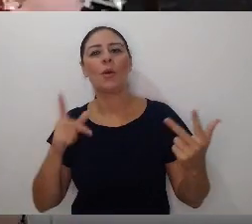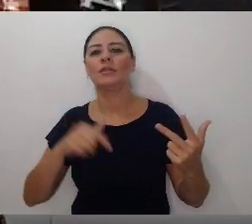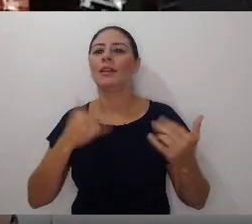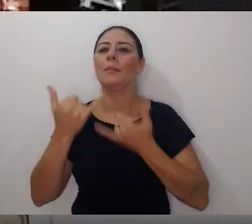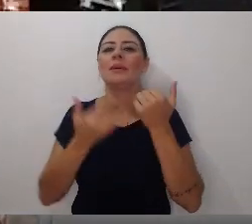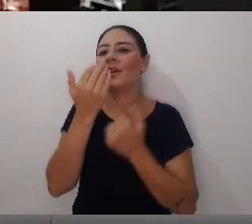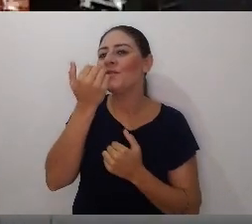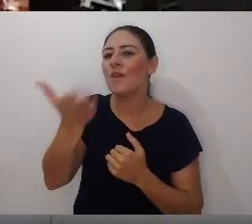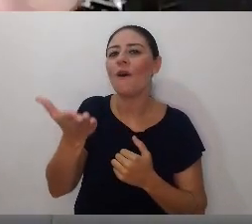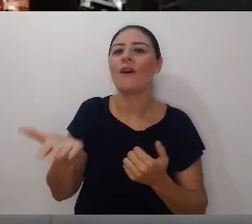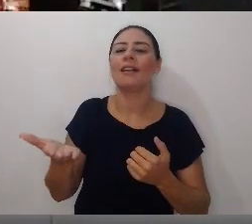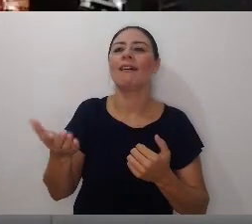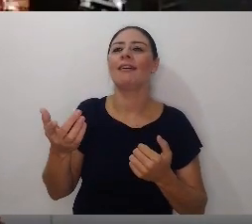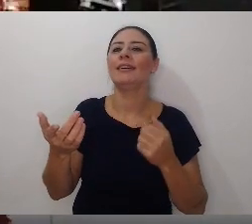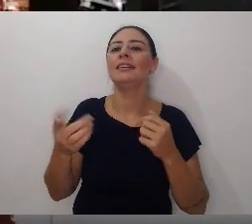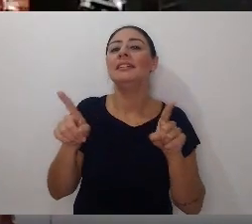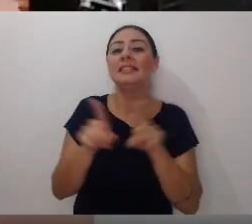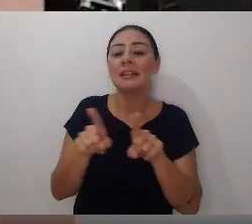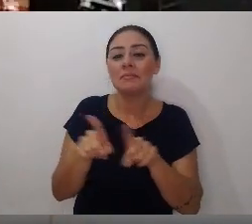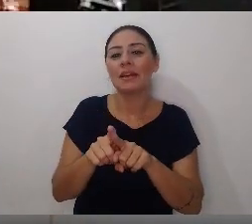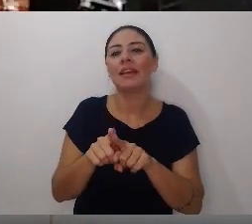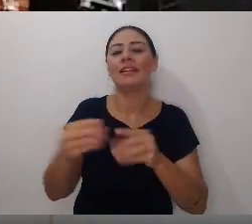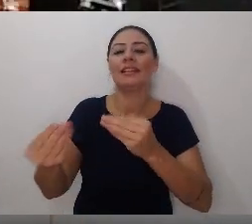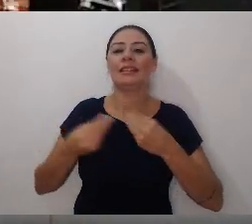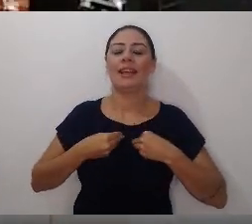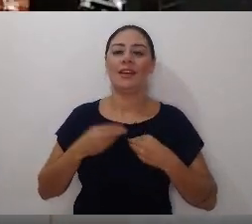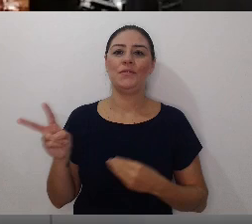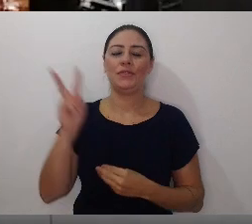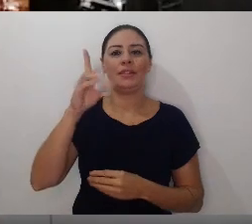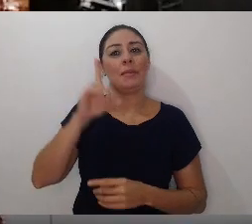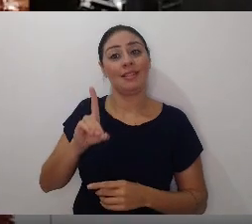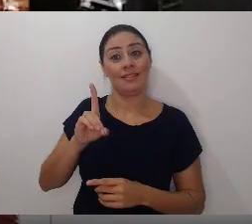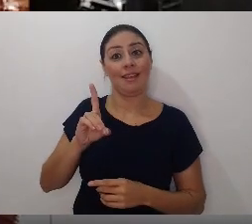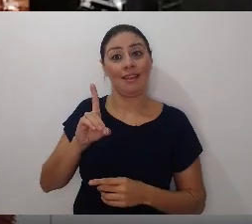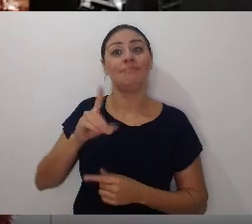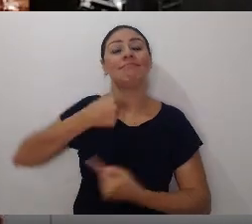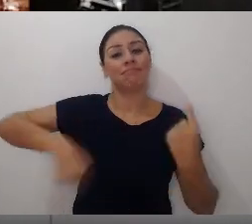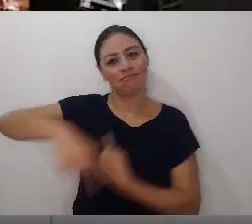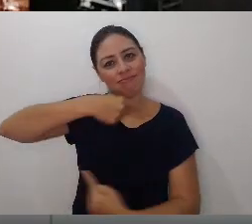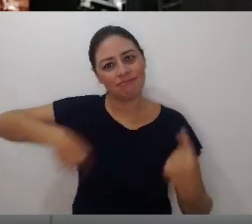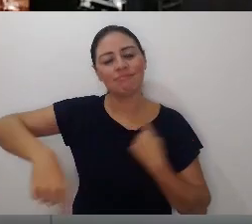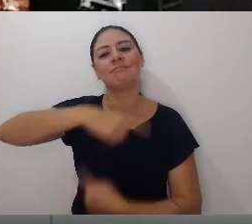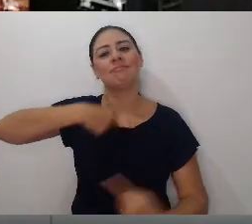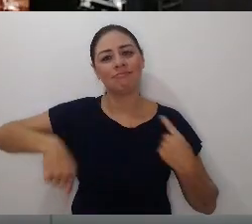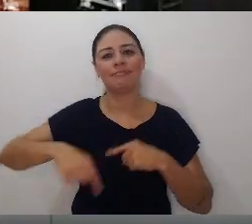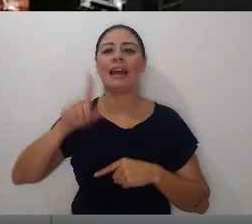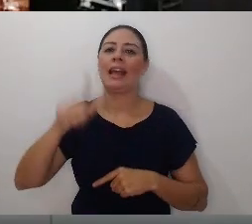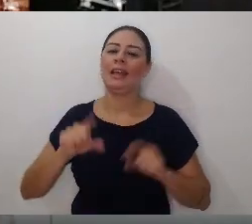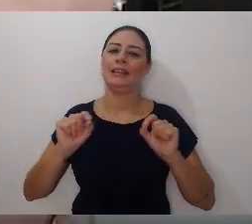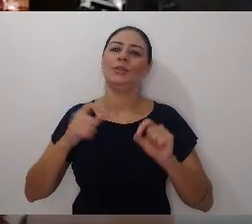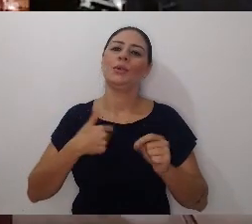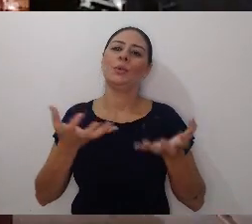surgindo um vizinho para brincar, surgindo alguma coisa para ir no quintal. Daí vai estar pegando o sol, transformando a vitamina D